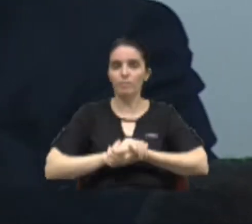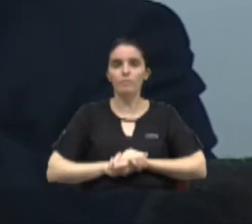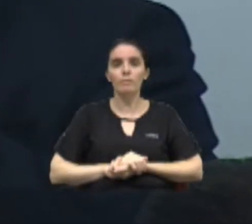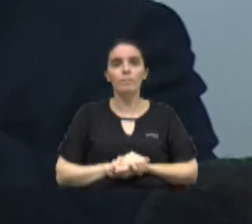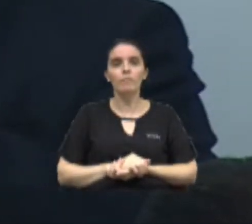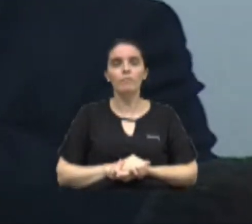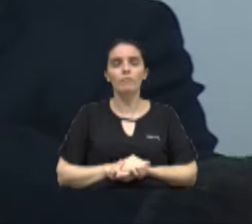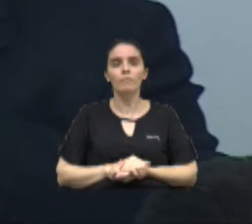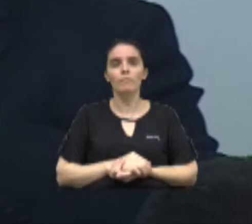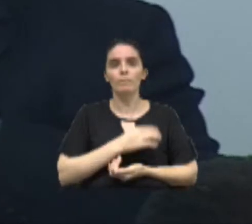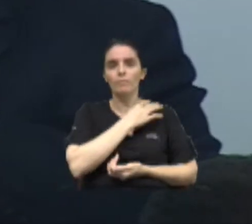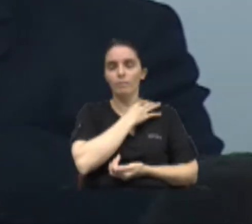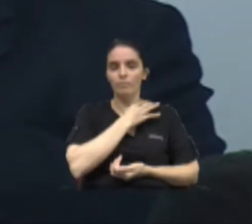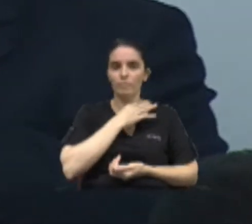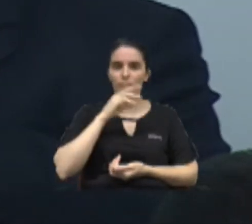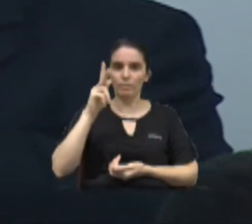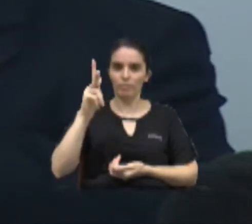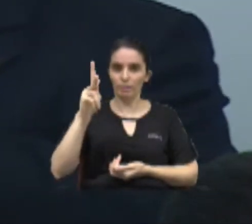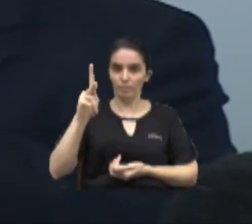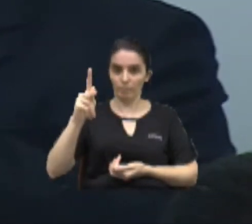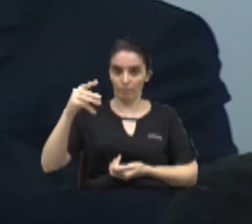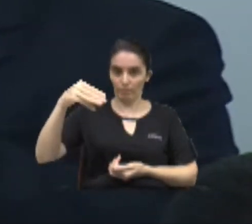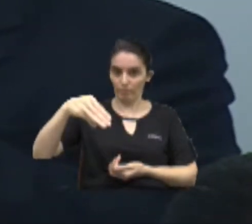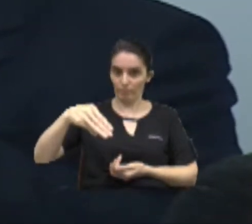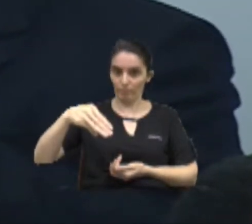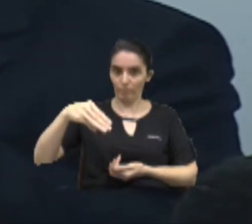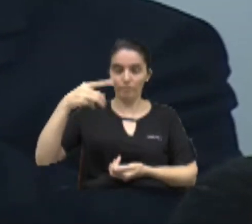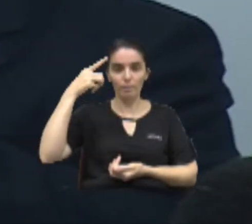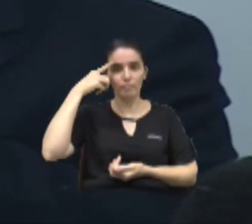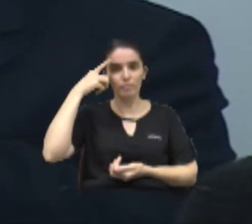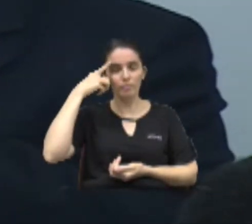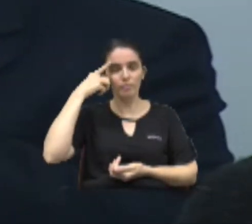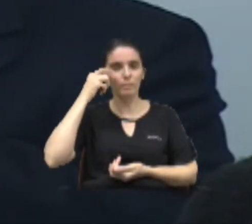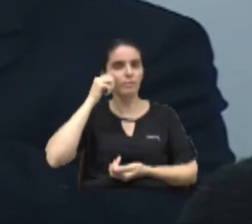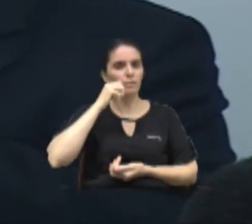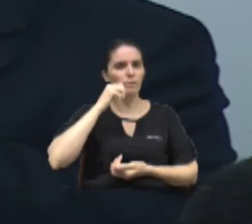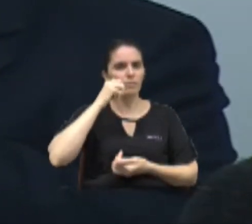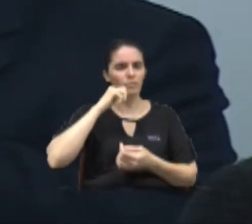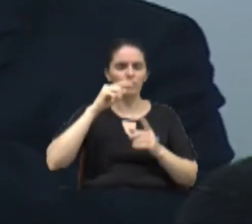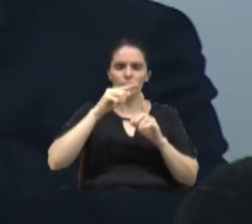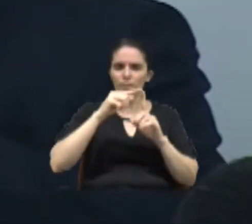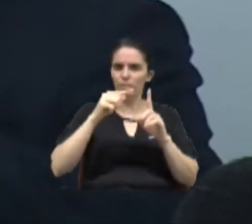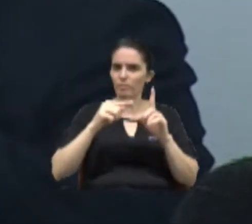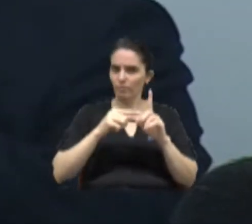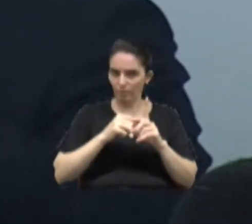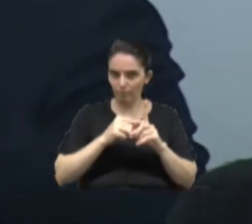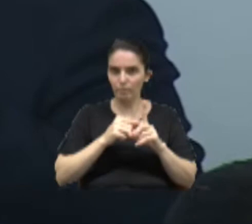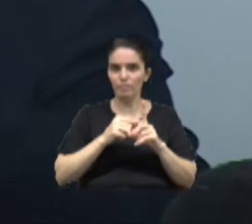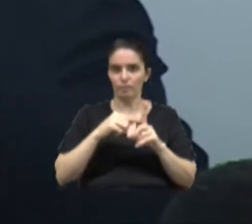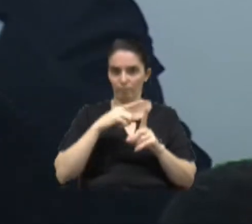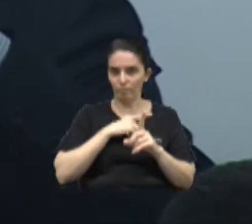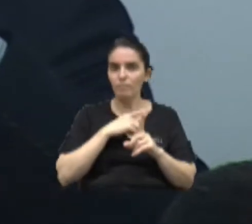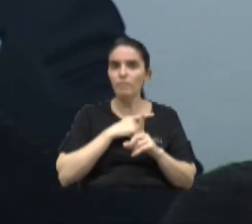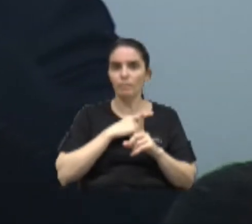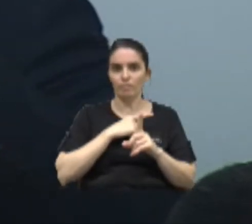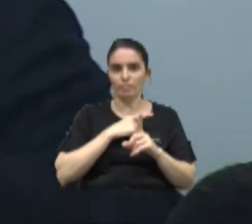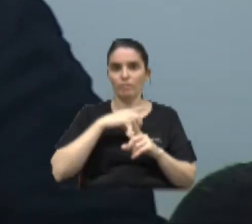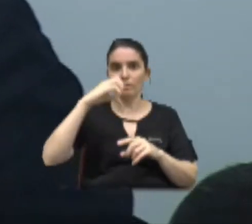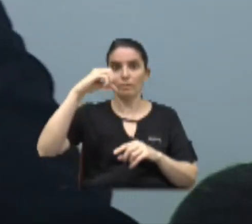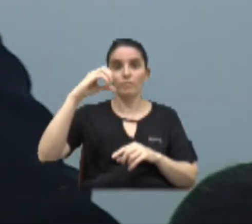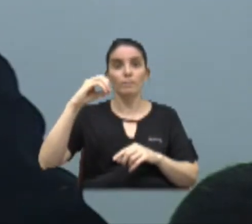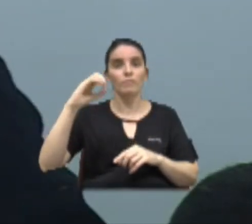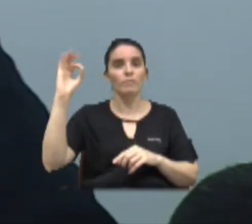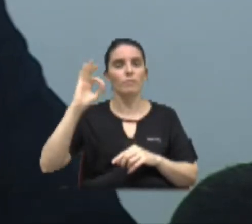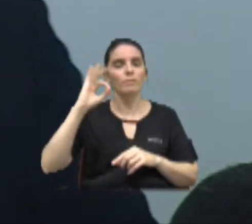Ele, pensando nos reféns e nas pessoas, mulheres grávidas, muitas mulheres, 90% era